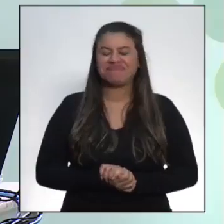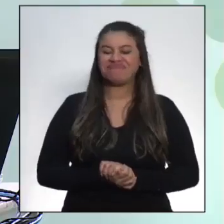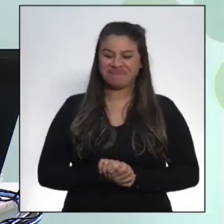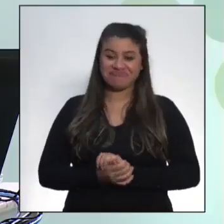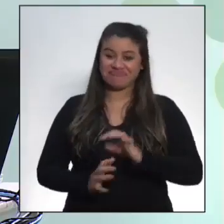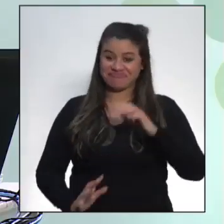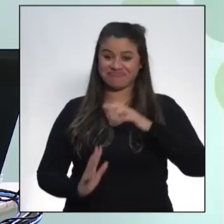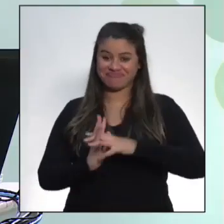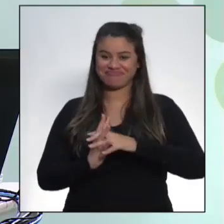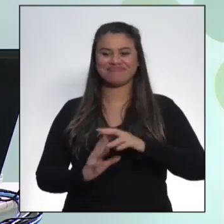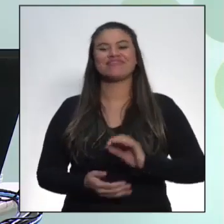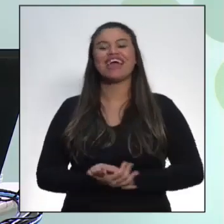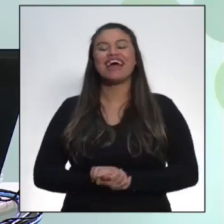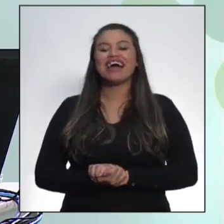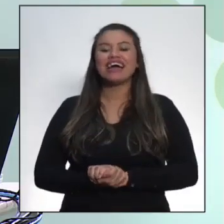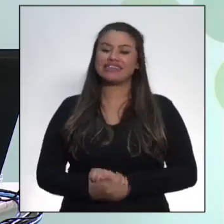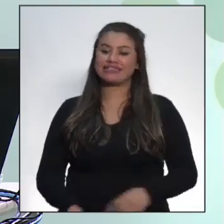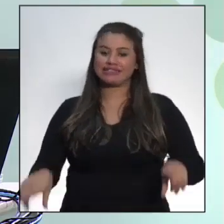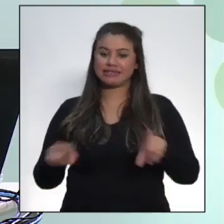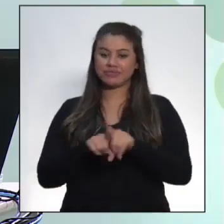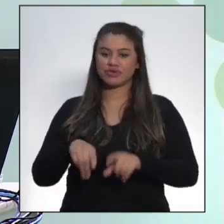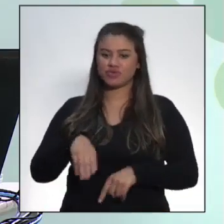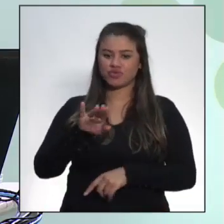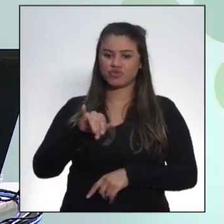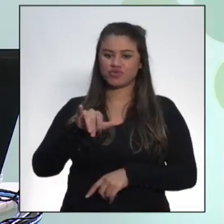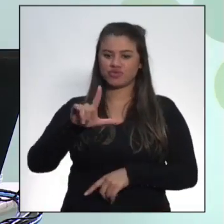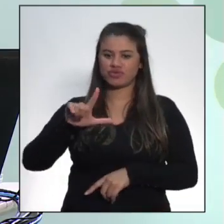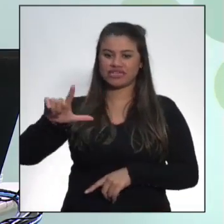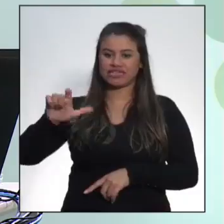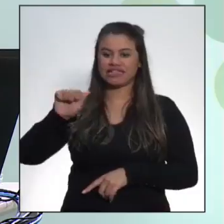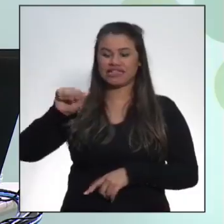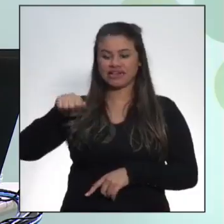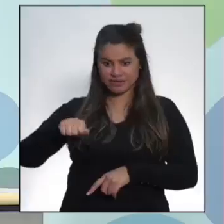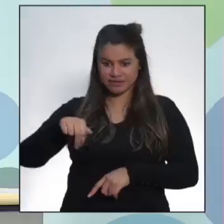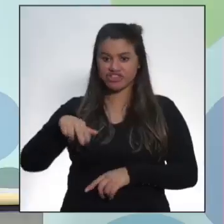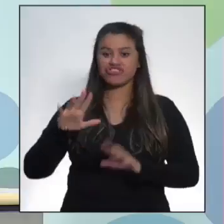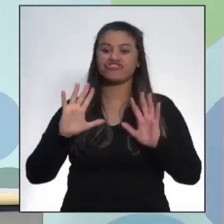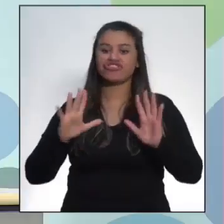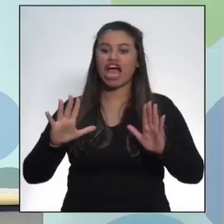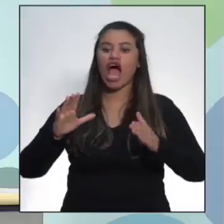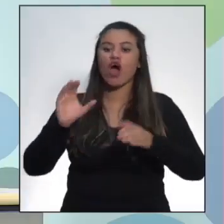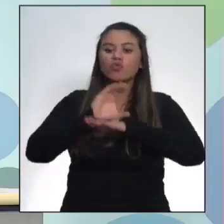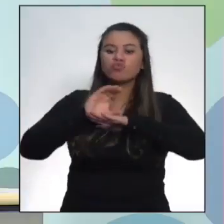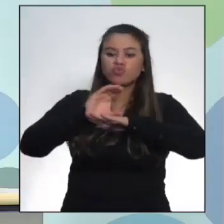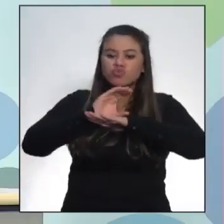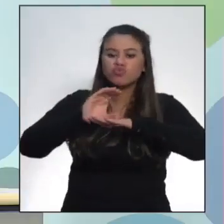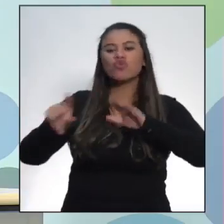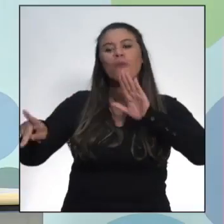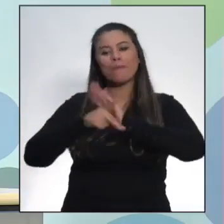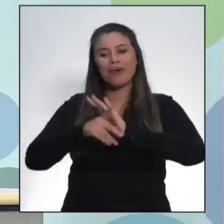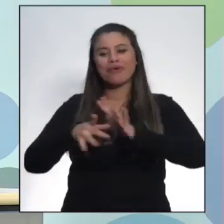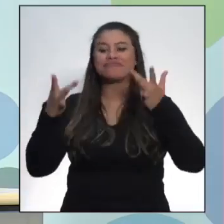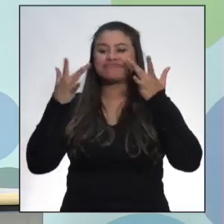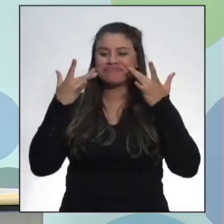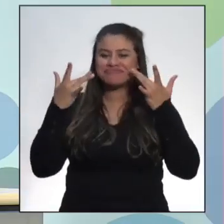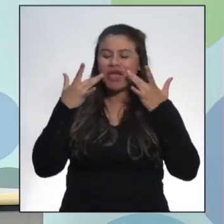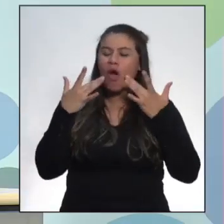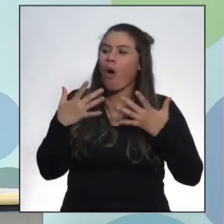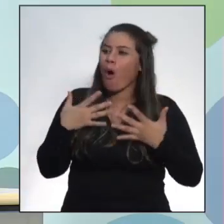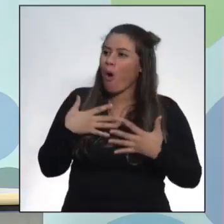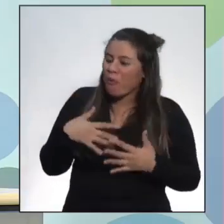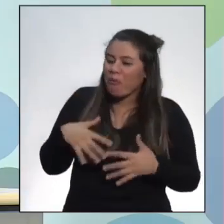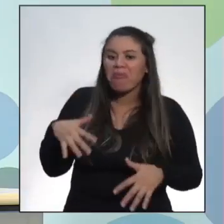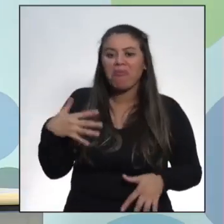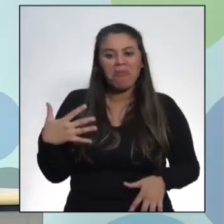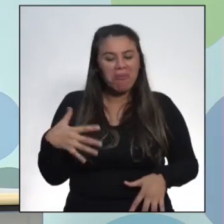aqui também o William, né? Ele disse que já fez um curso teatral. Curso teatral, nossa, que experiência maravilhosa, né? Fazer teatro é uma